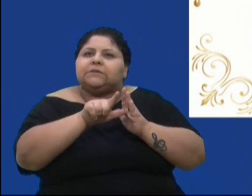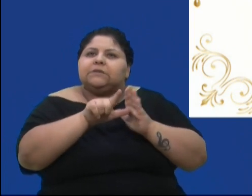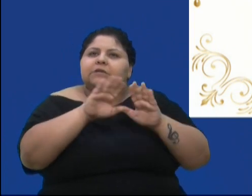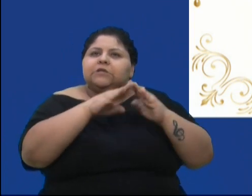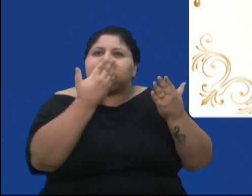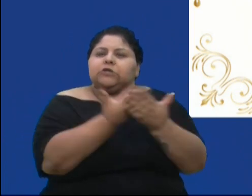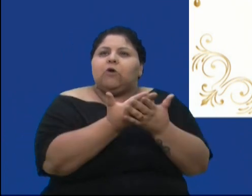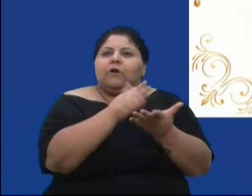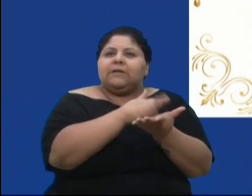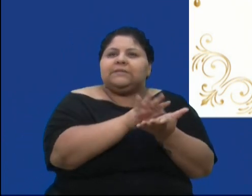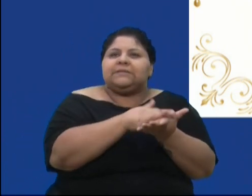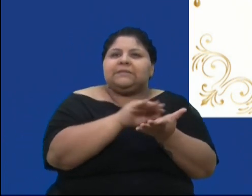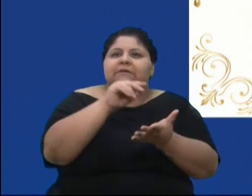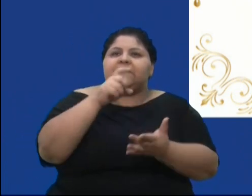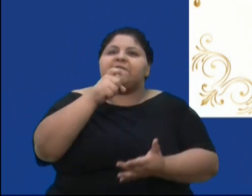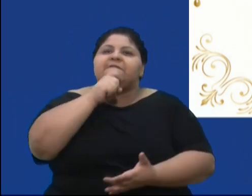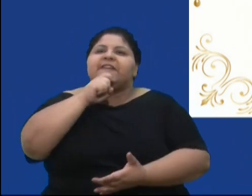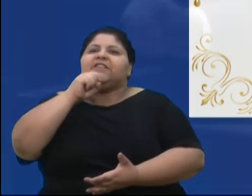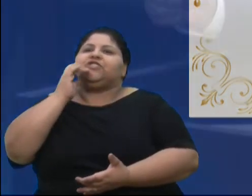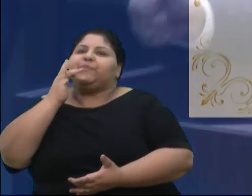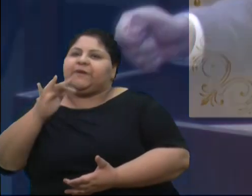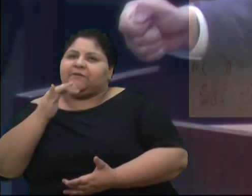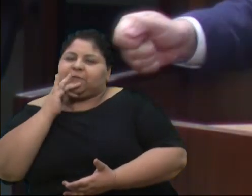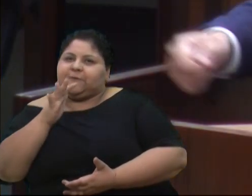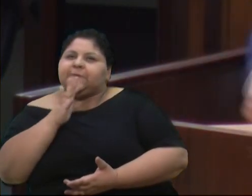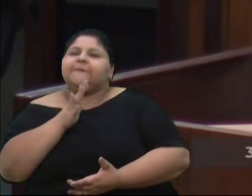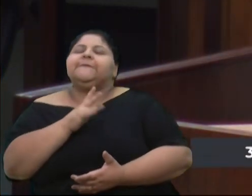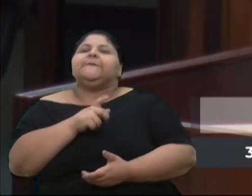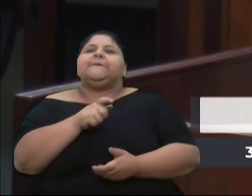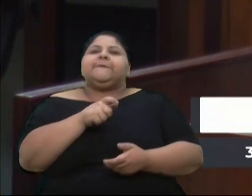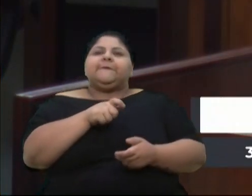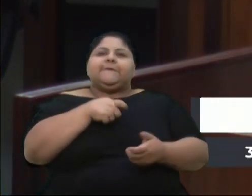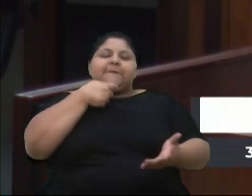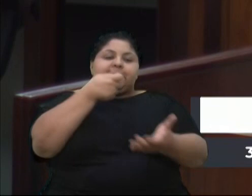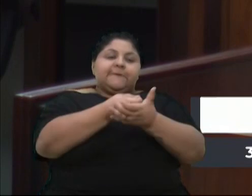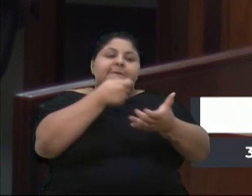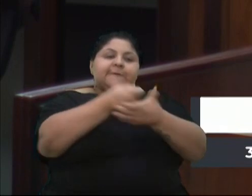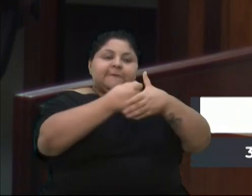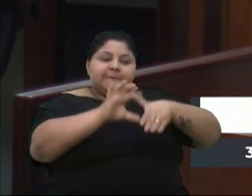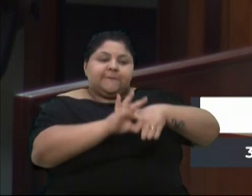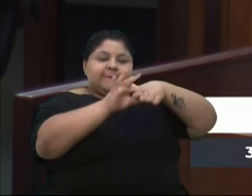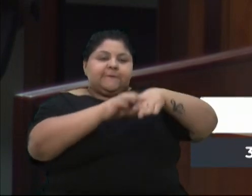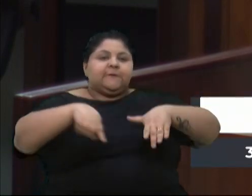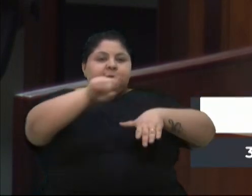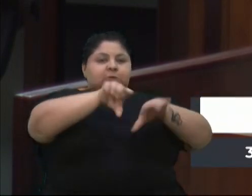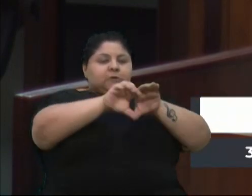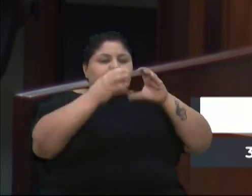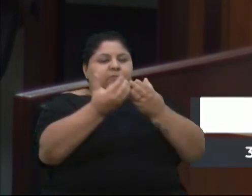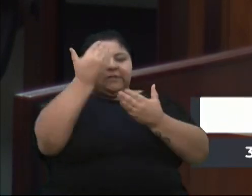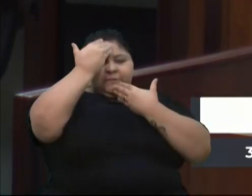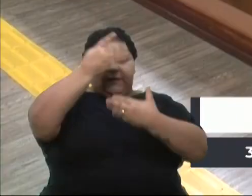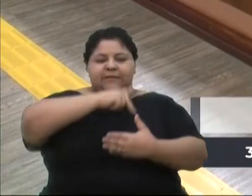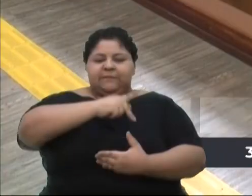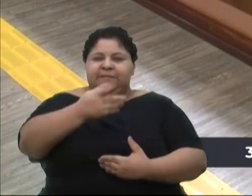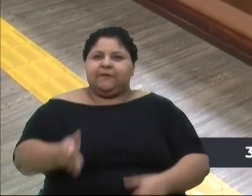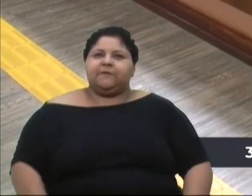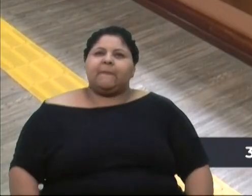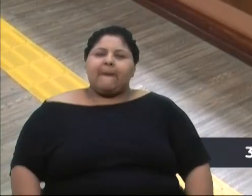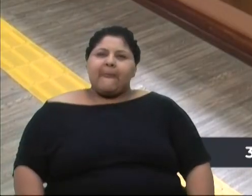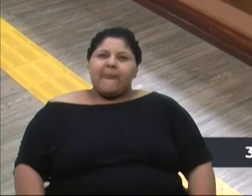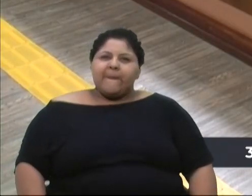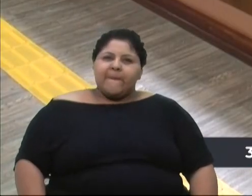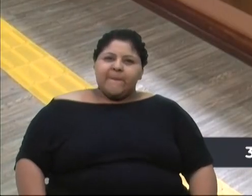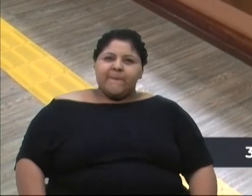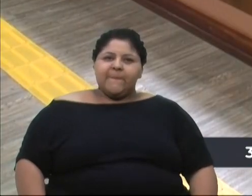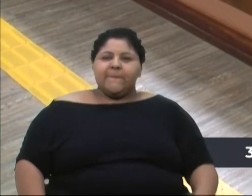frente, firme com o movimento comunitário, defendendo os nossos líderes e as nossas comunidades. Obrigado, presidente.